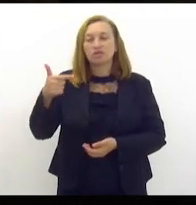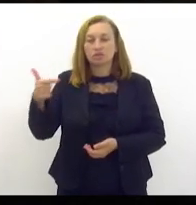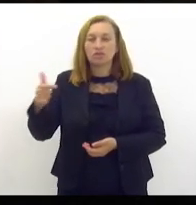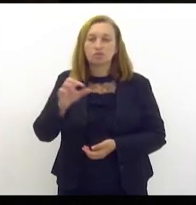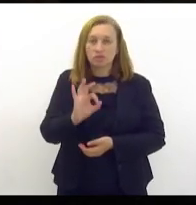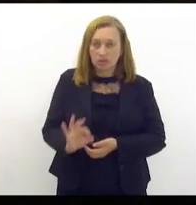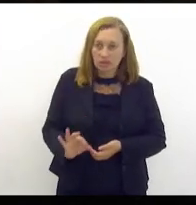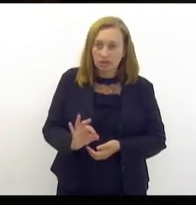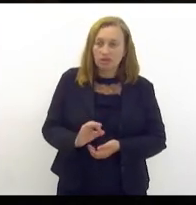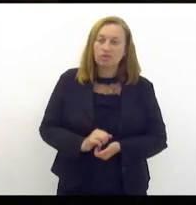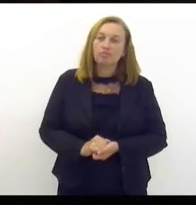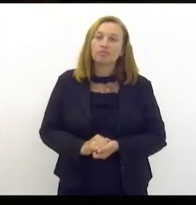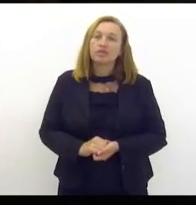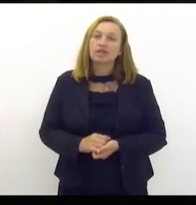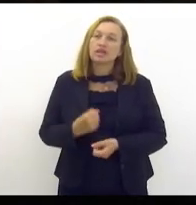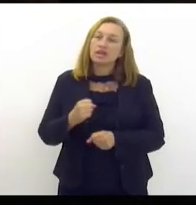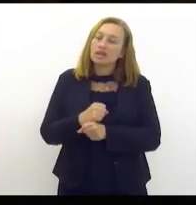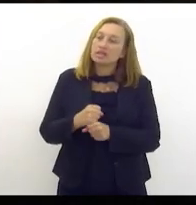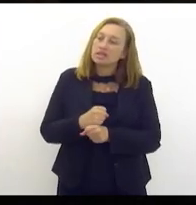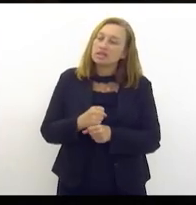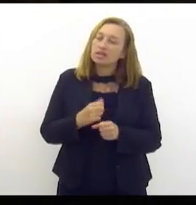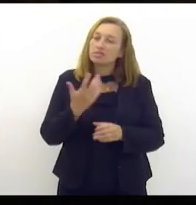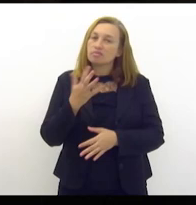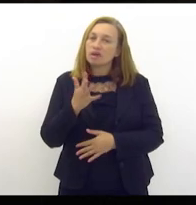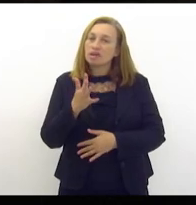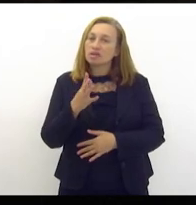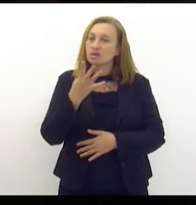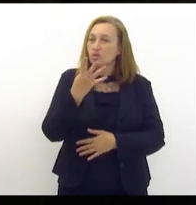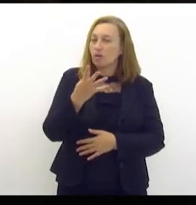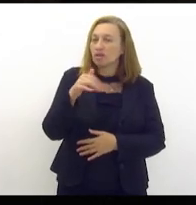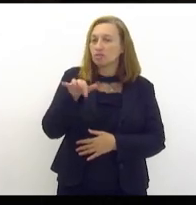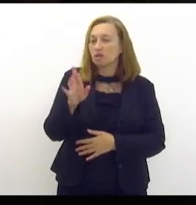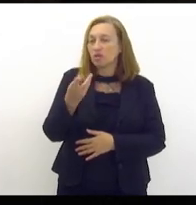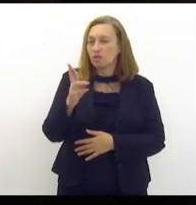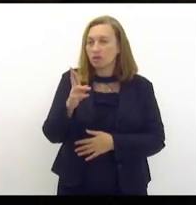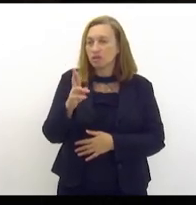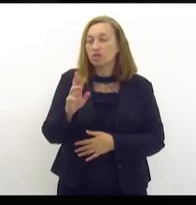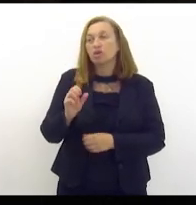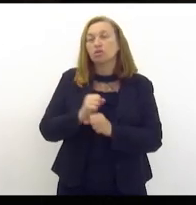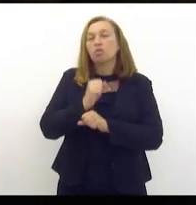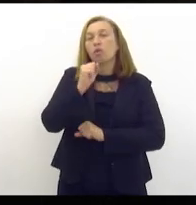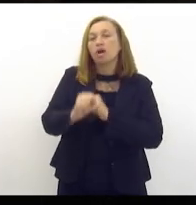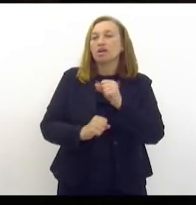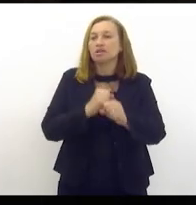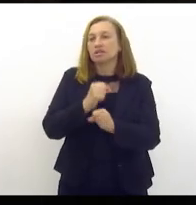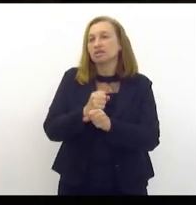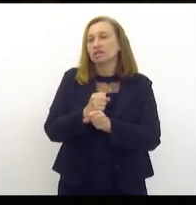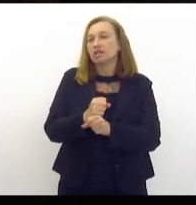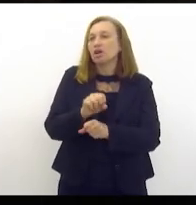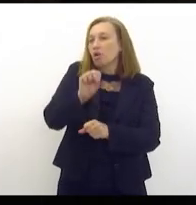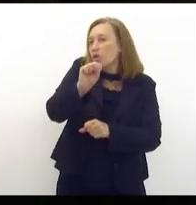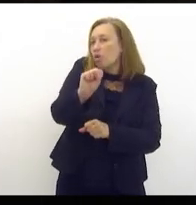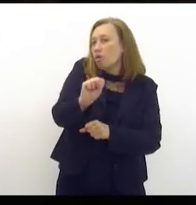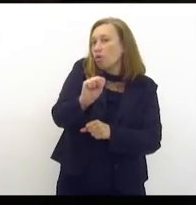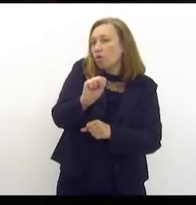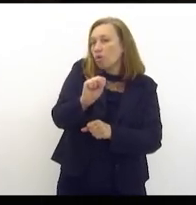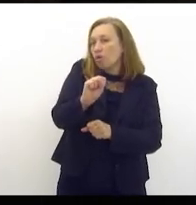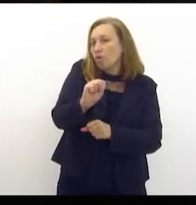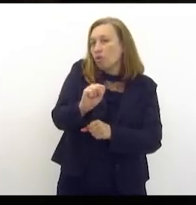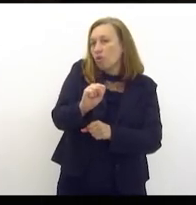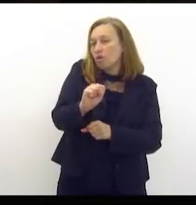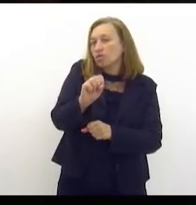22,22%. Se esse ano vai dar aproximadamente 4 bilhões, no ano que vem vamos pagar